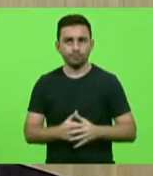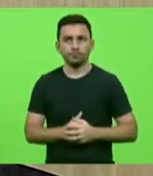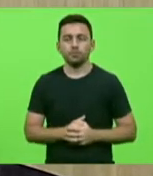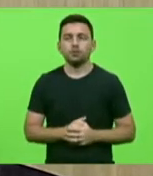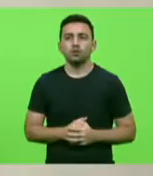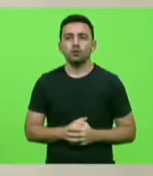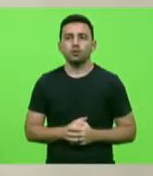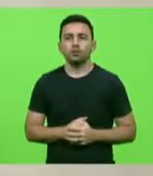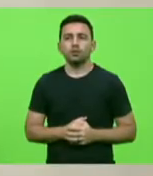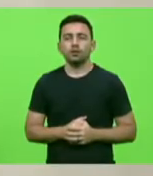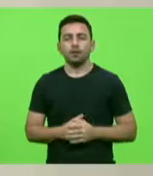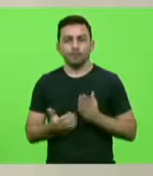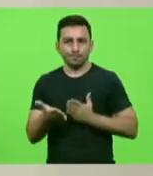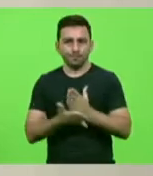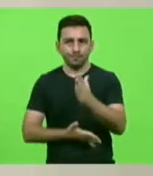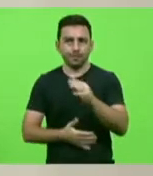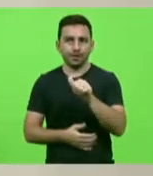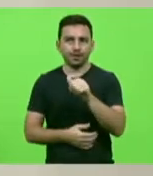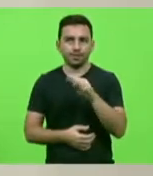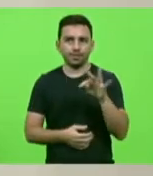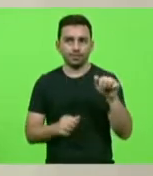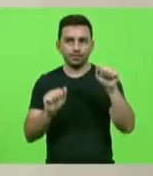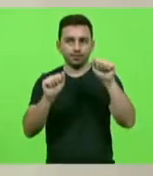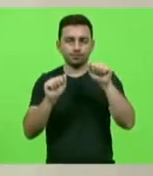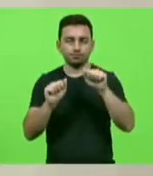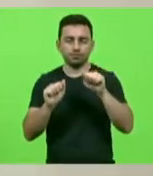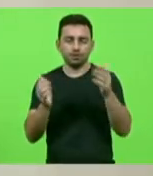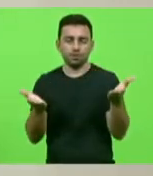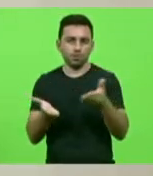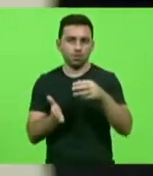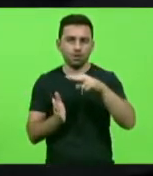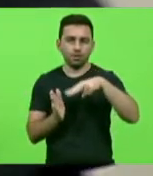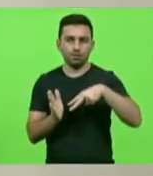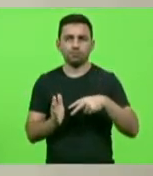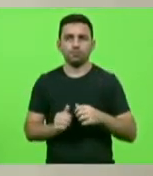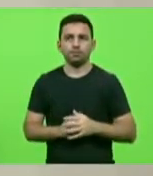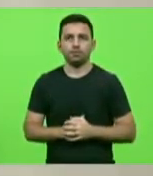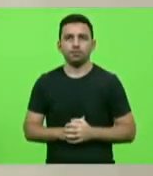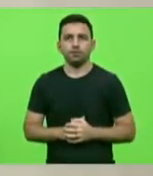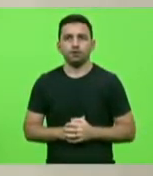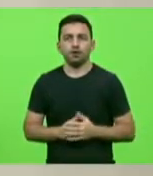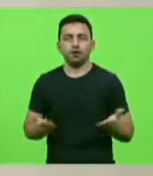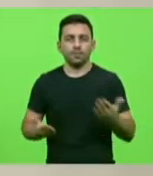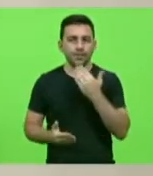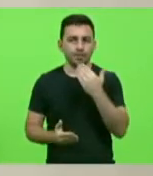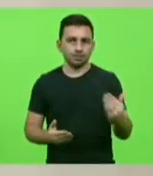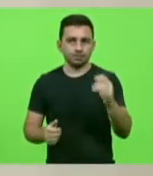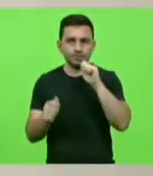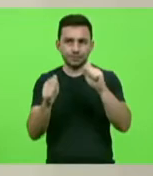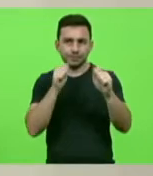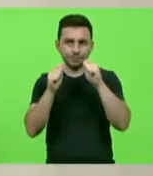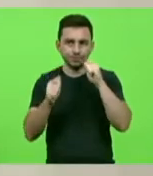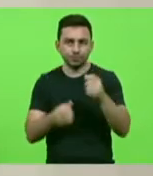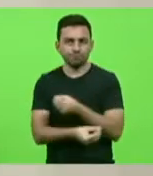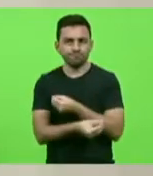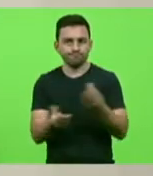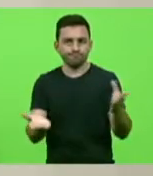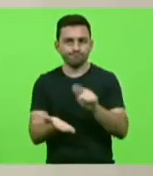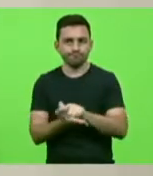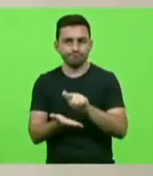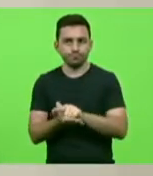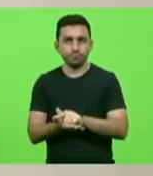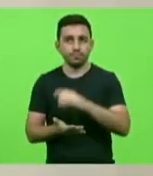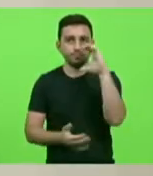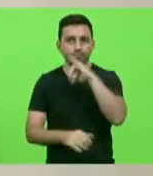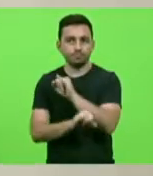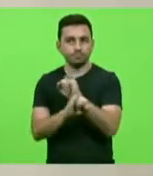por aprovada a ata que acaba de ser lida. Peço assessoria para que proceda à distribuição do expediente. Breves